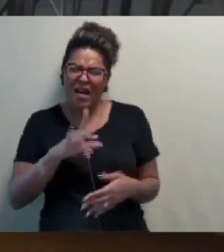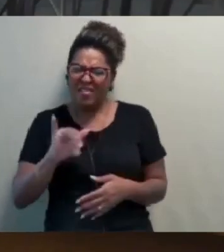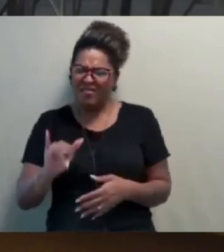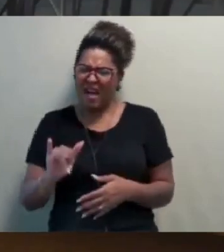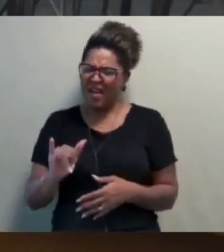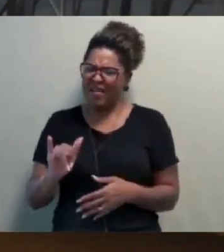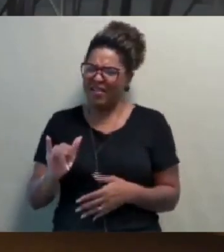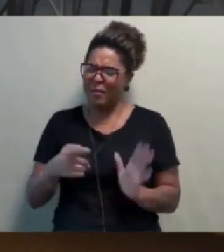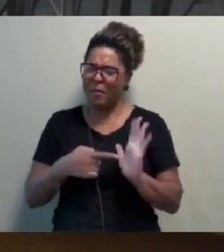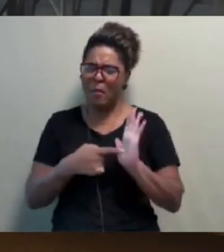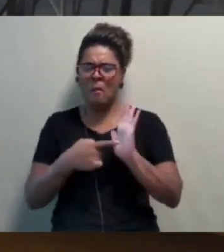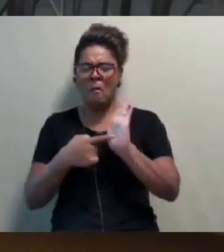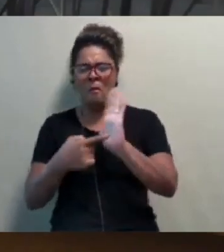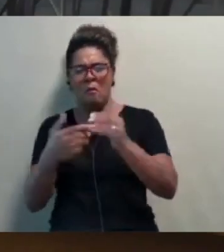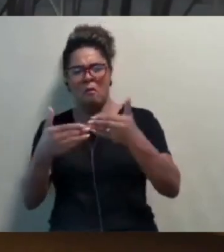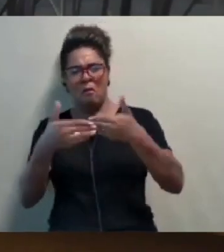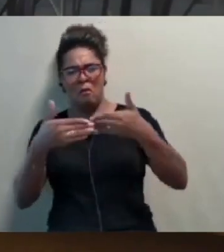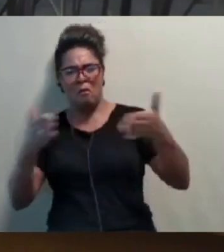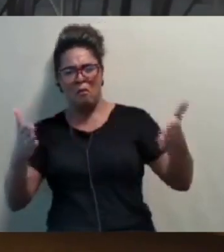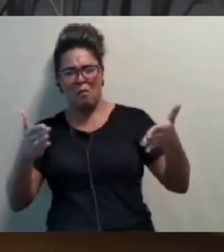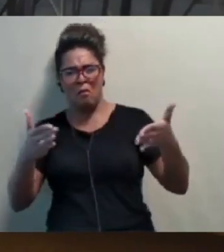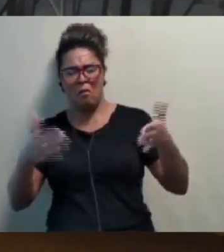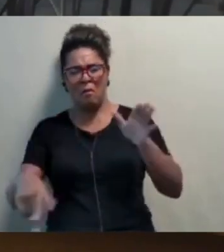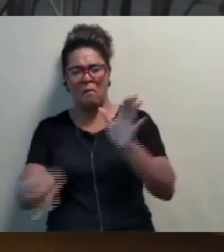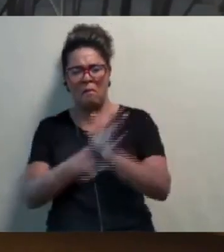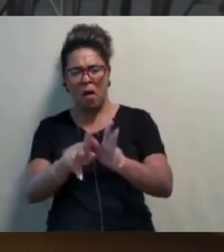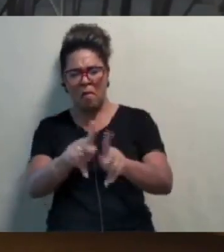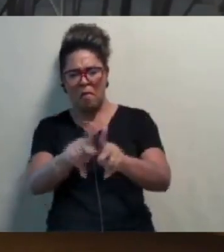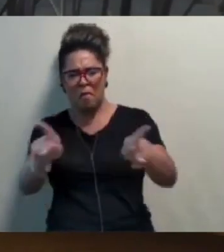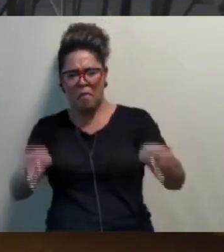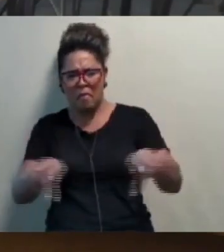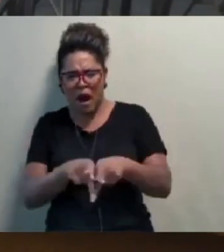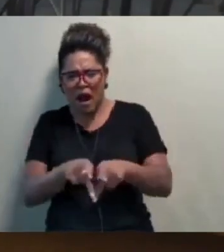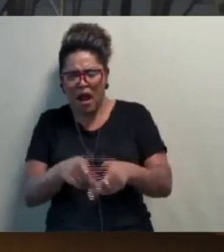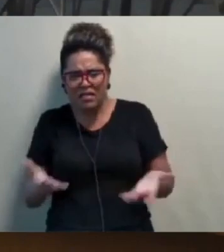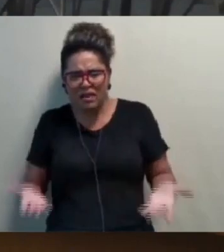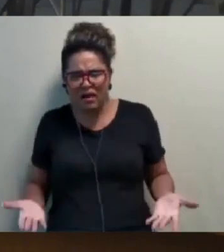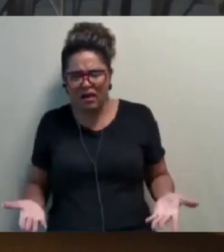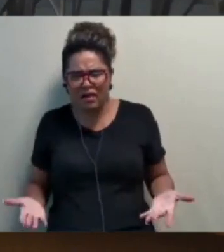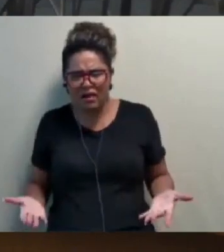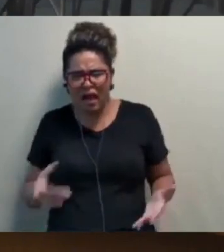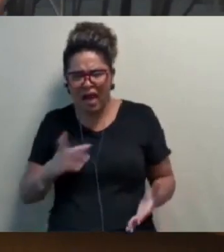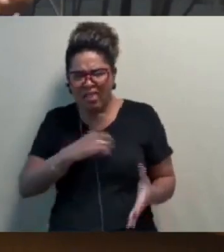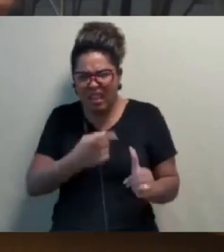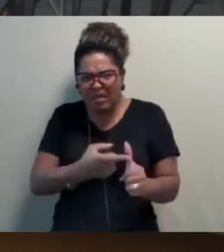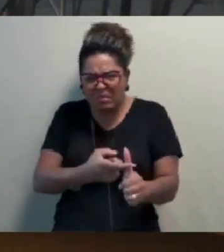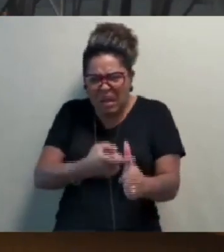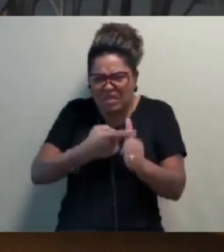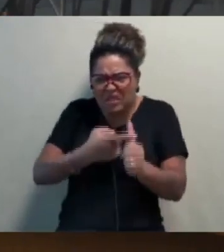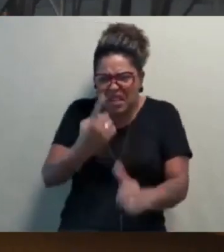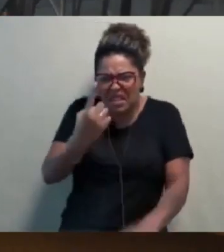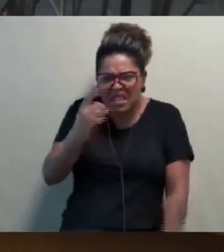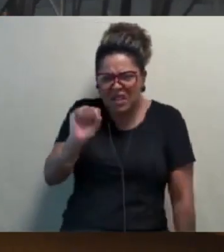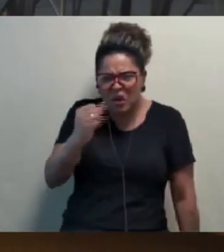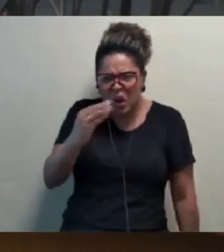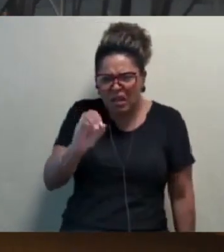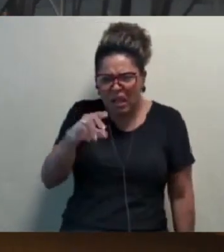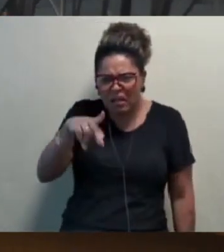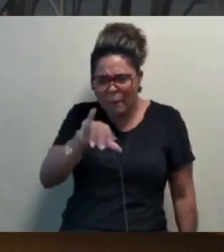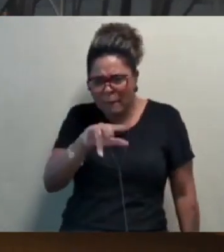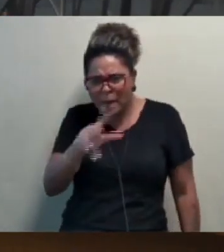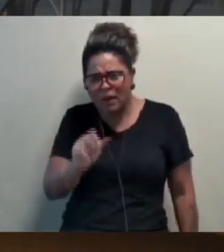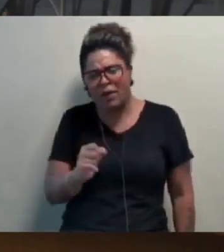praça. Gente, que isso? Com um rombo de 180 milhões? Ah, para com isso,